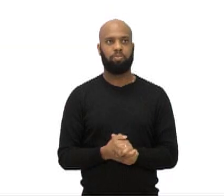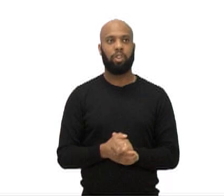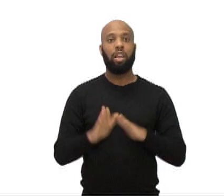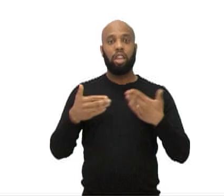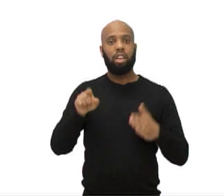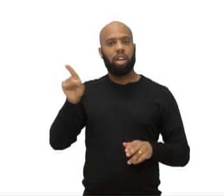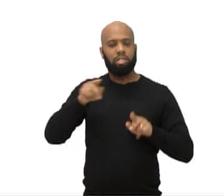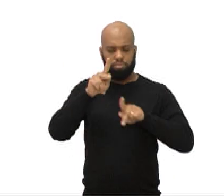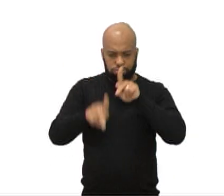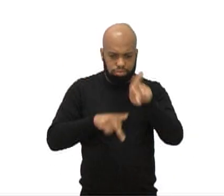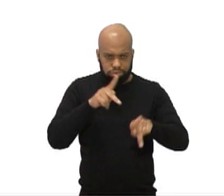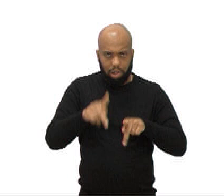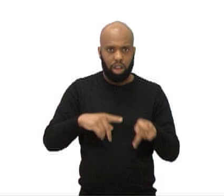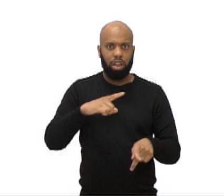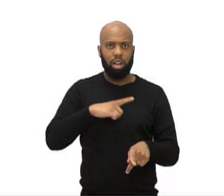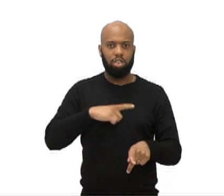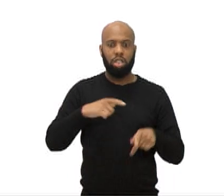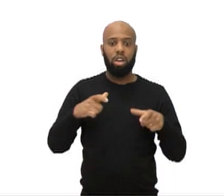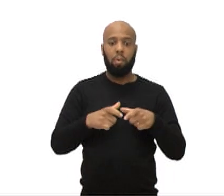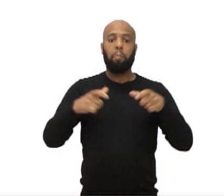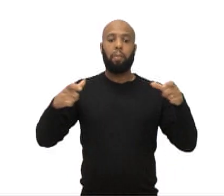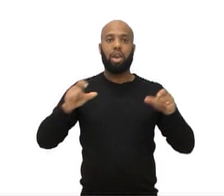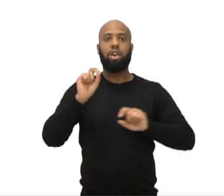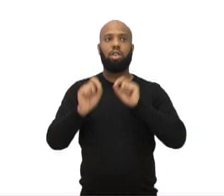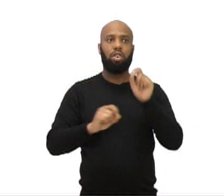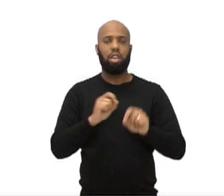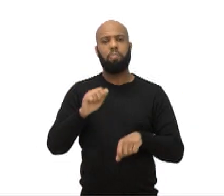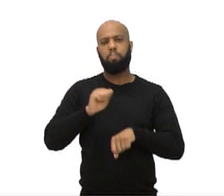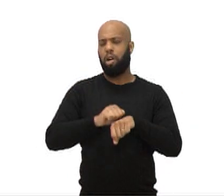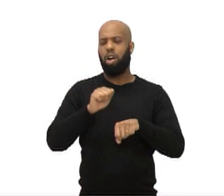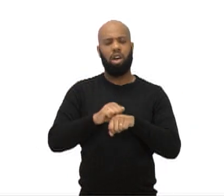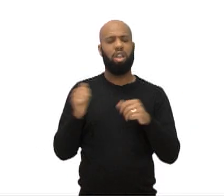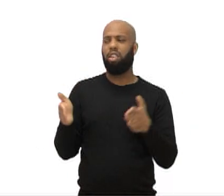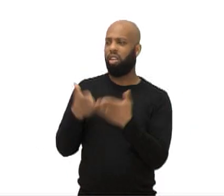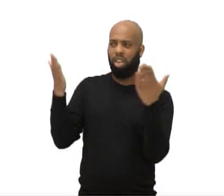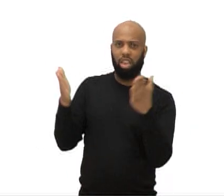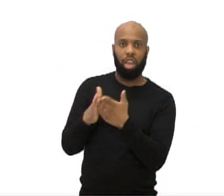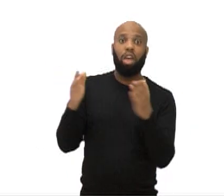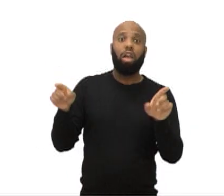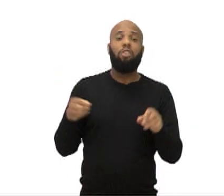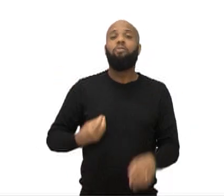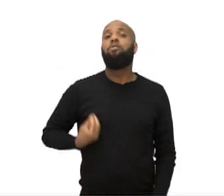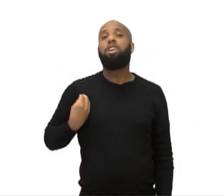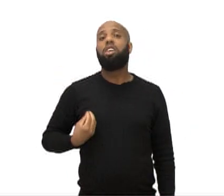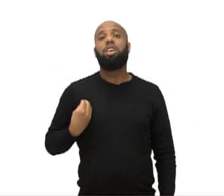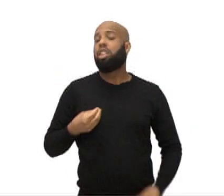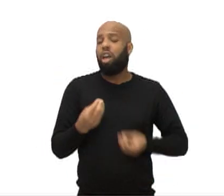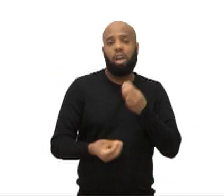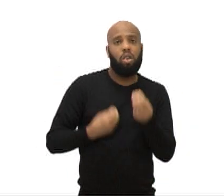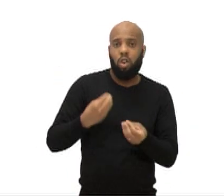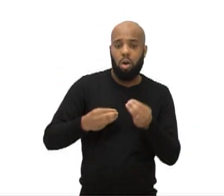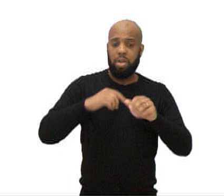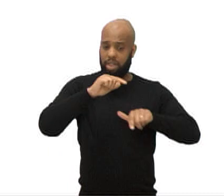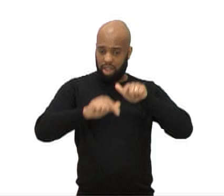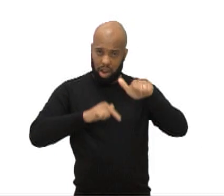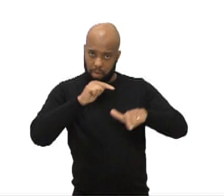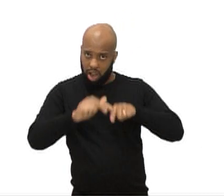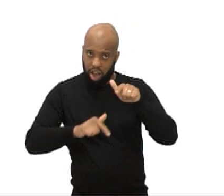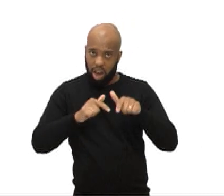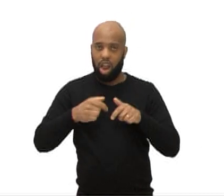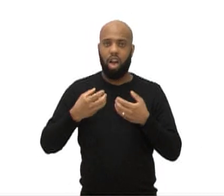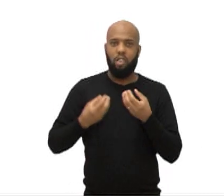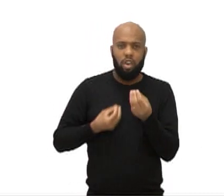Essa população toda, em sua grande parte, era o quê? Era muito pobre e sobreviviam, né? Trabalhavam principalmente